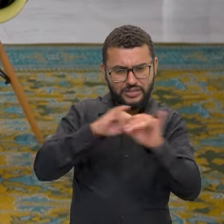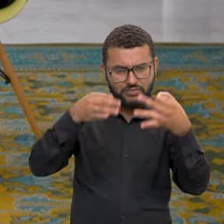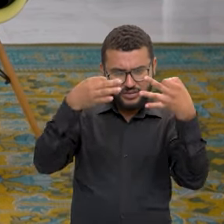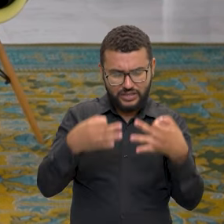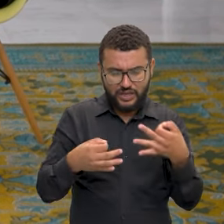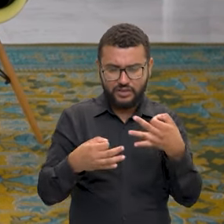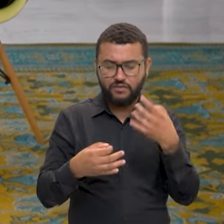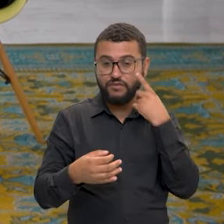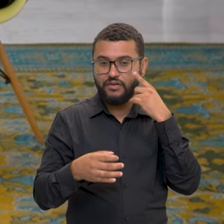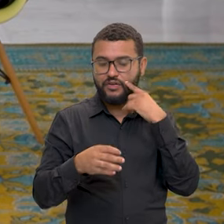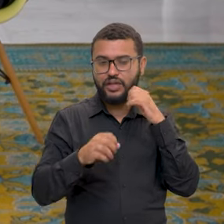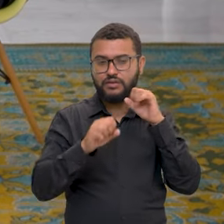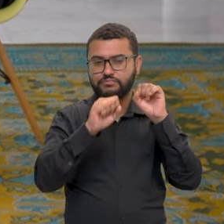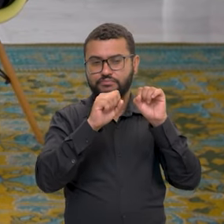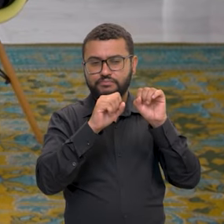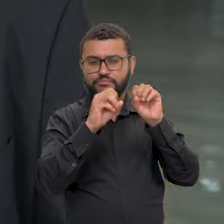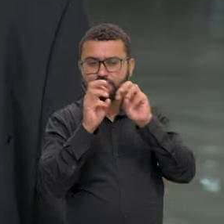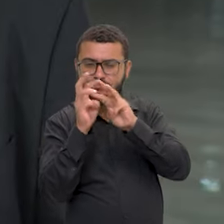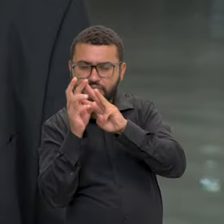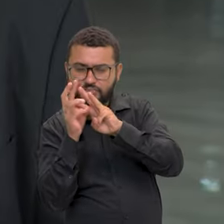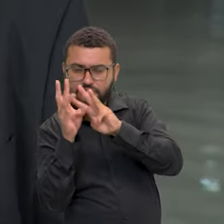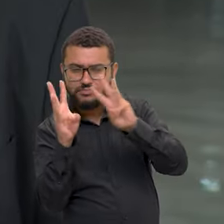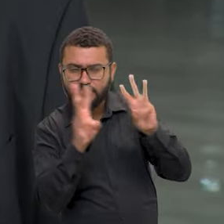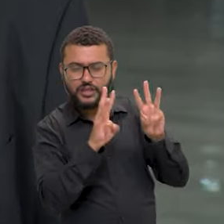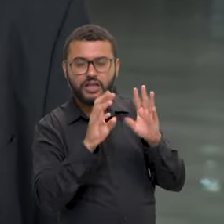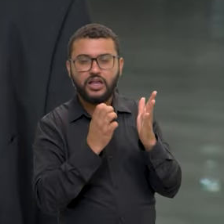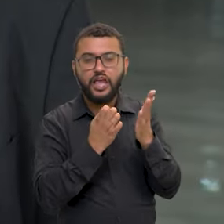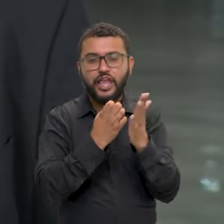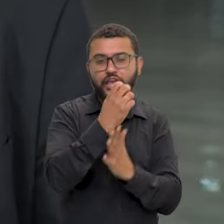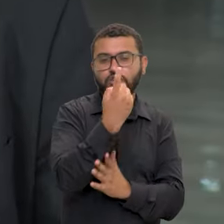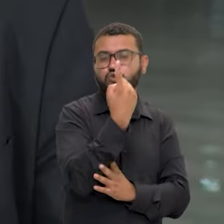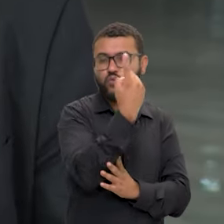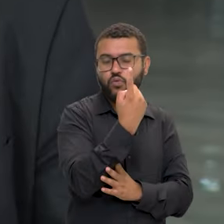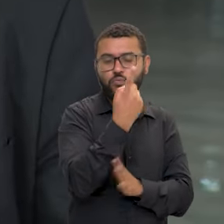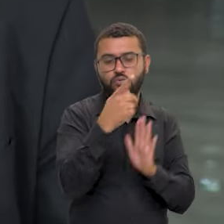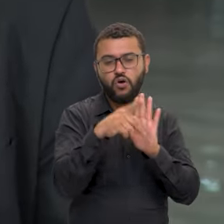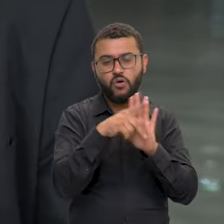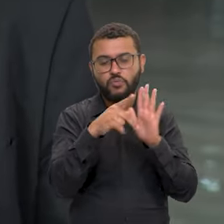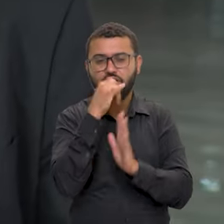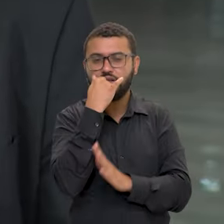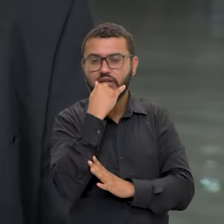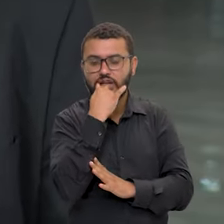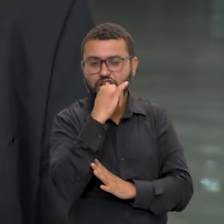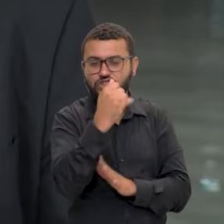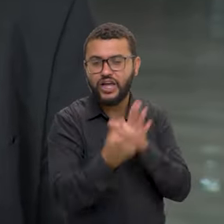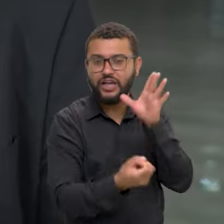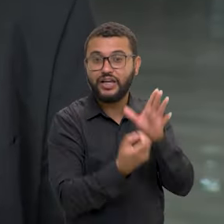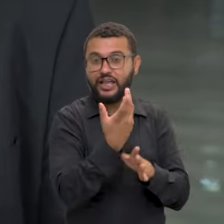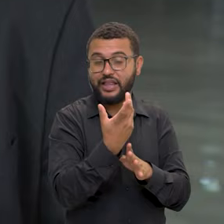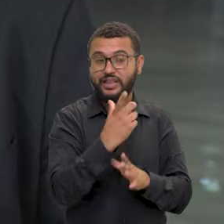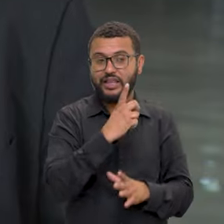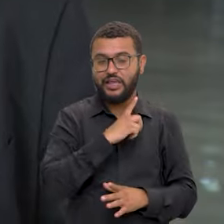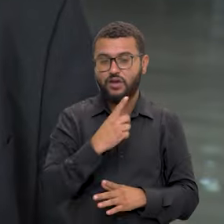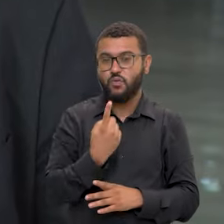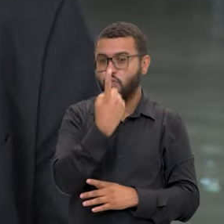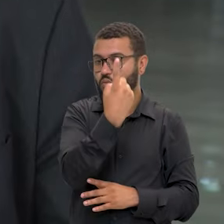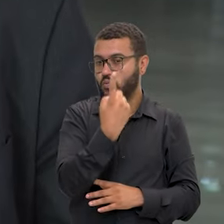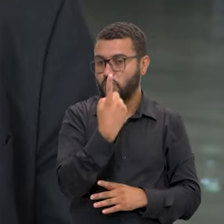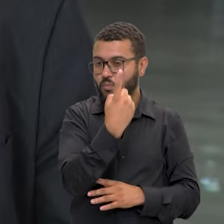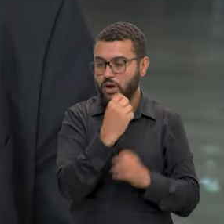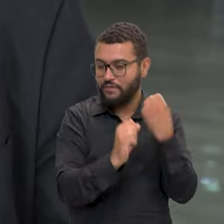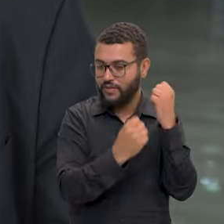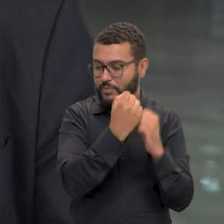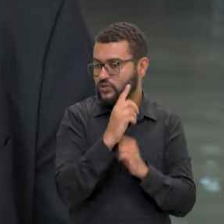disponíveis no site do PAC, se você for pegar lá o eixo de geração de energia, ele vai ter uma usina